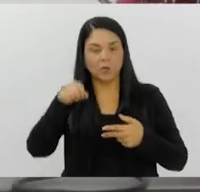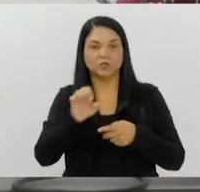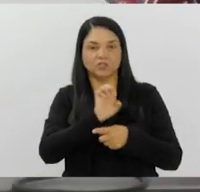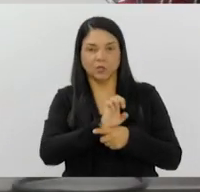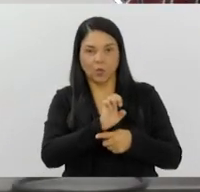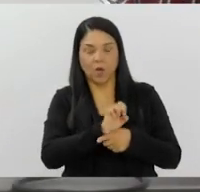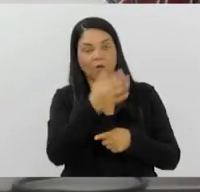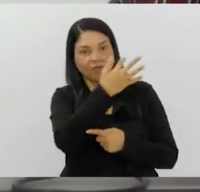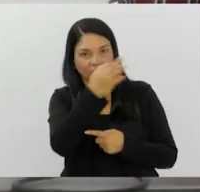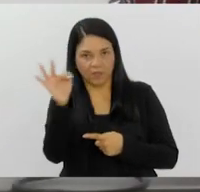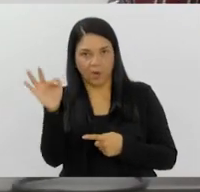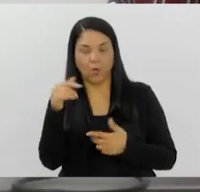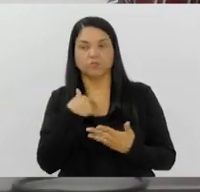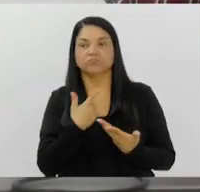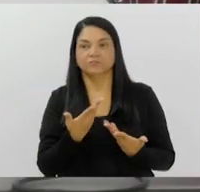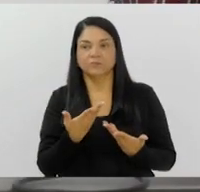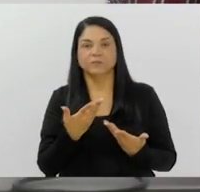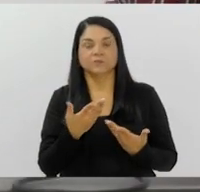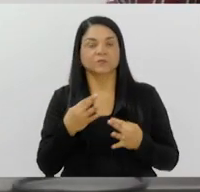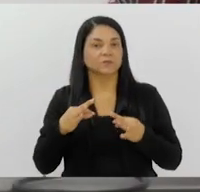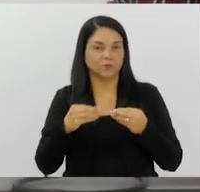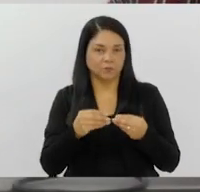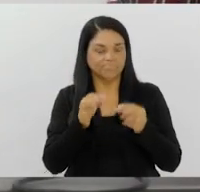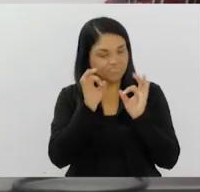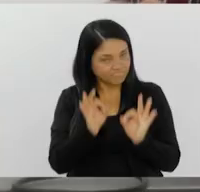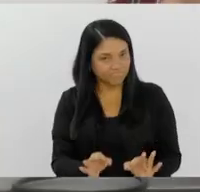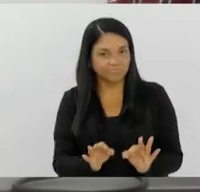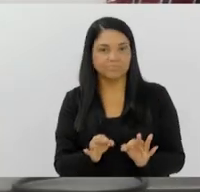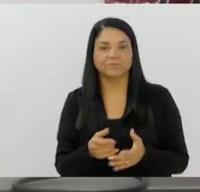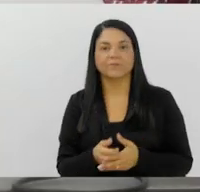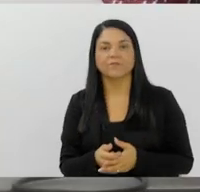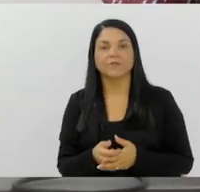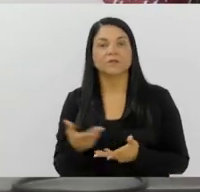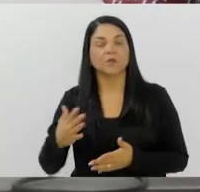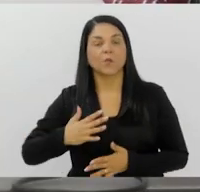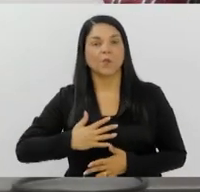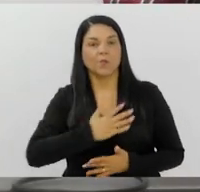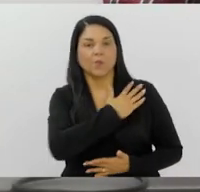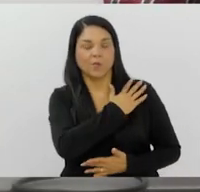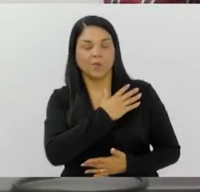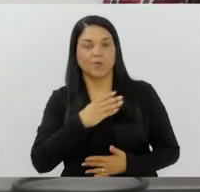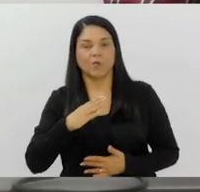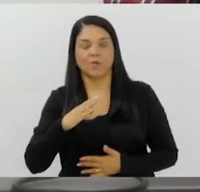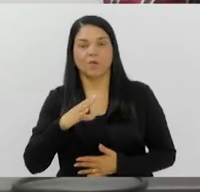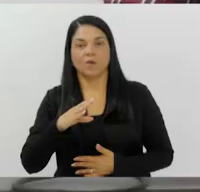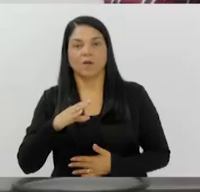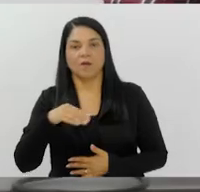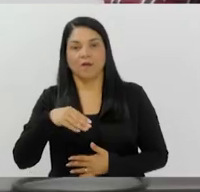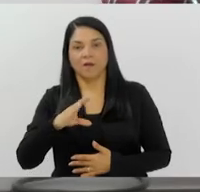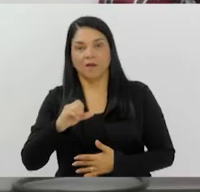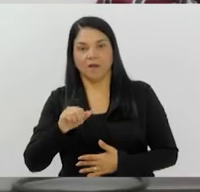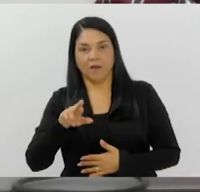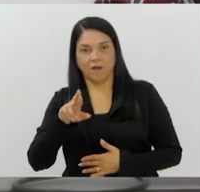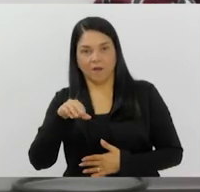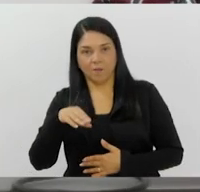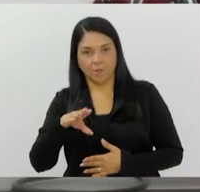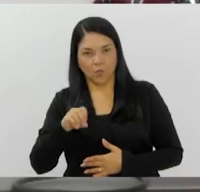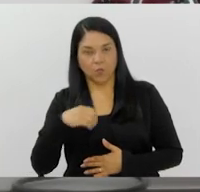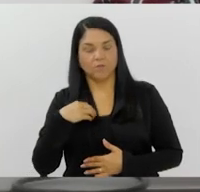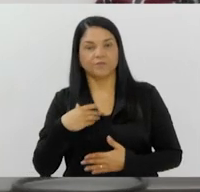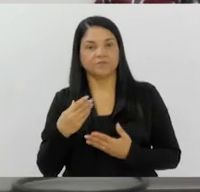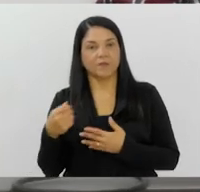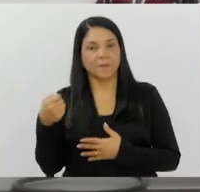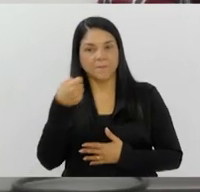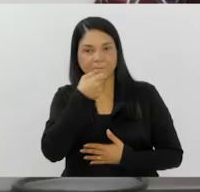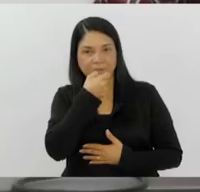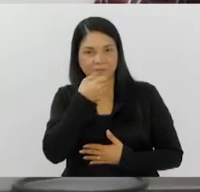e Federal como deve ser como deve ser então Coronel Carmo tenho entendido que vossa excelência passou aqui